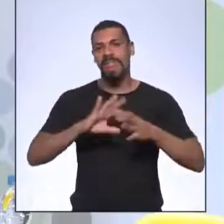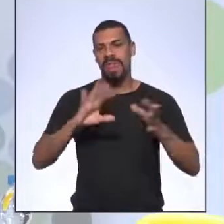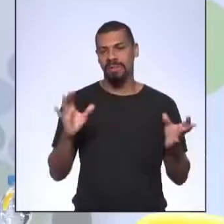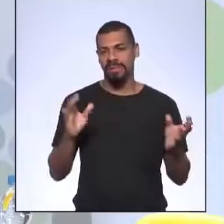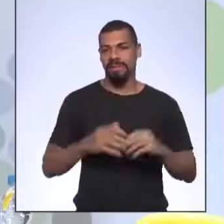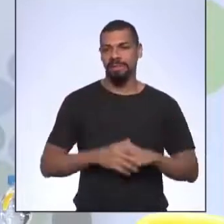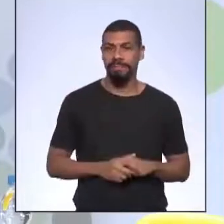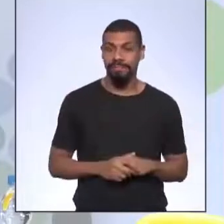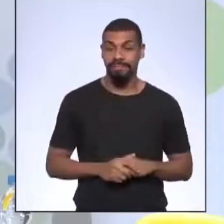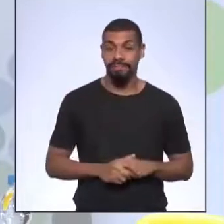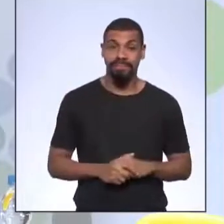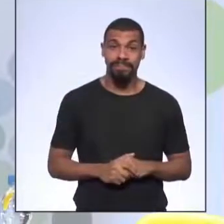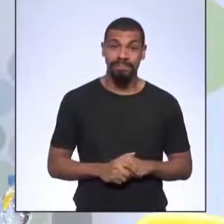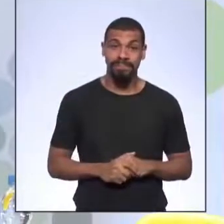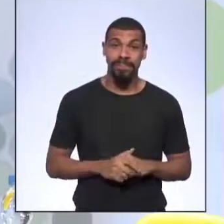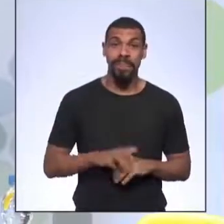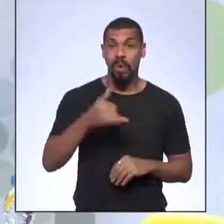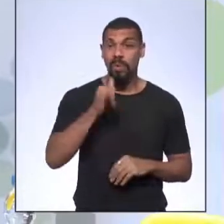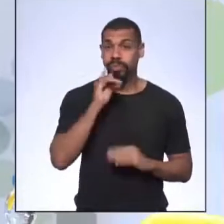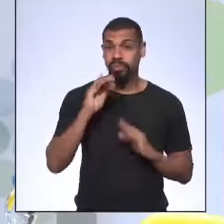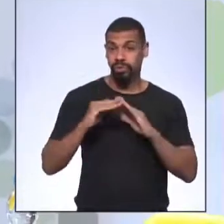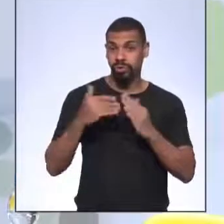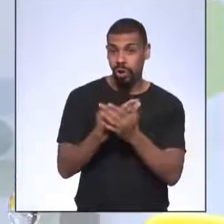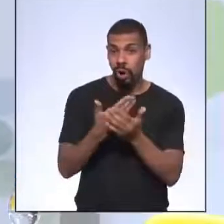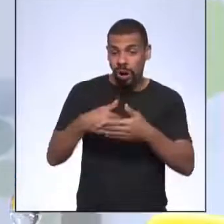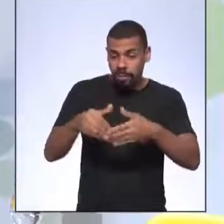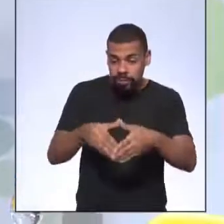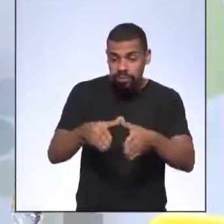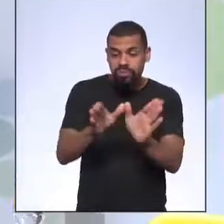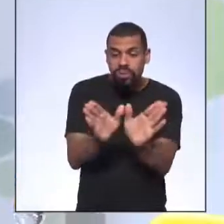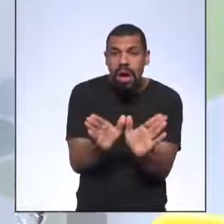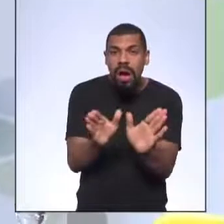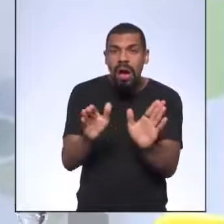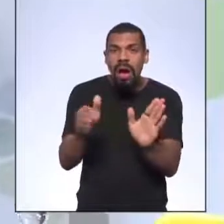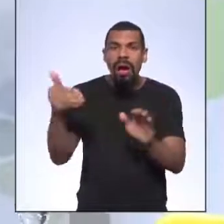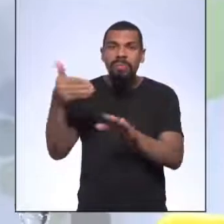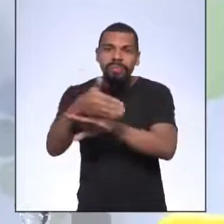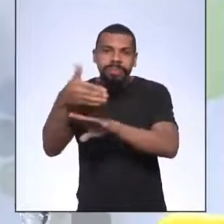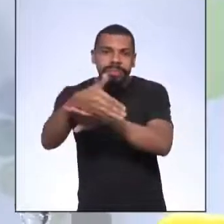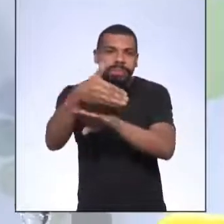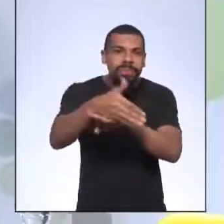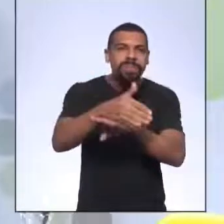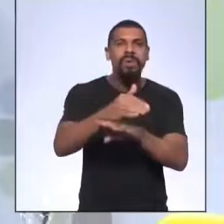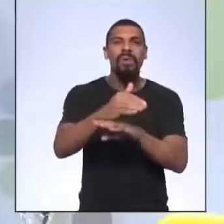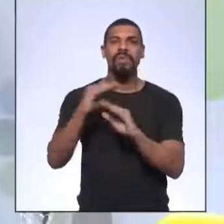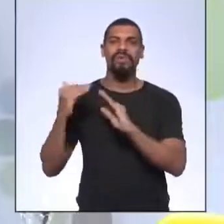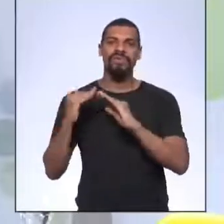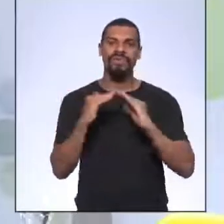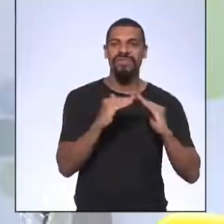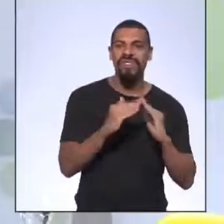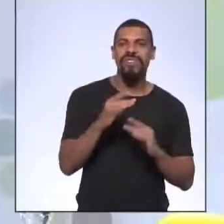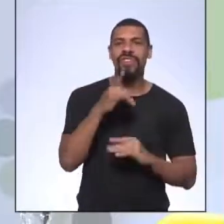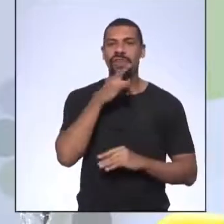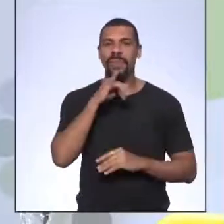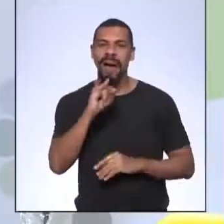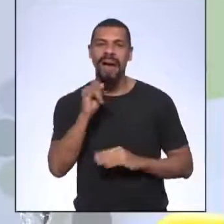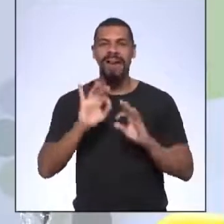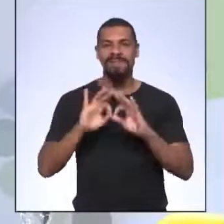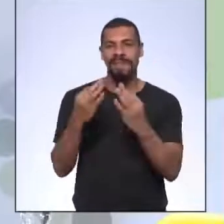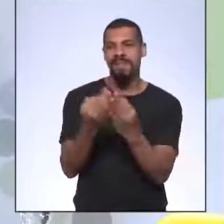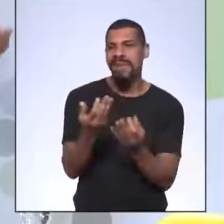escola-comunidade tá quando a gente abre as portas da escola e começamos a receber Aí os pais usados os alunos enfim